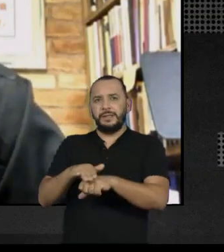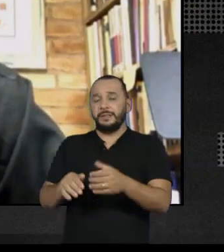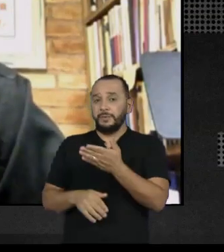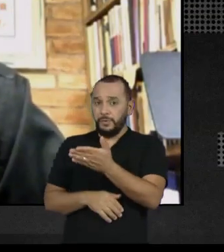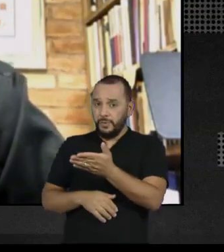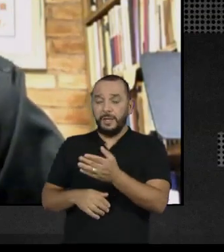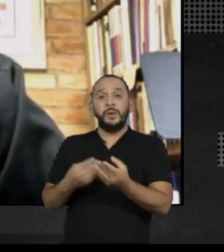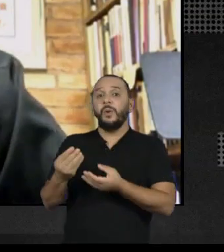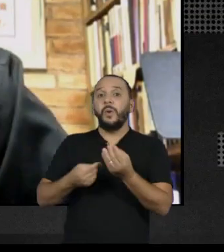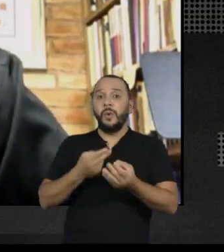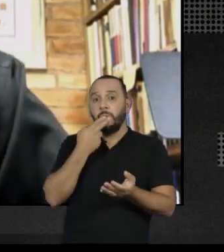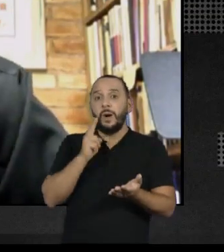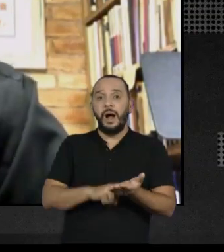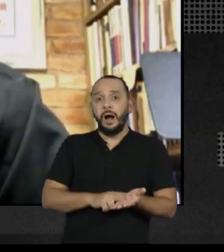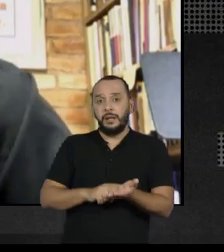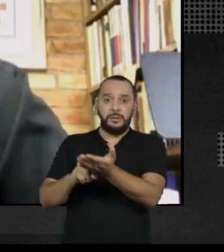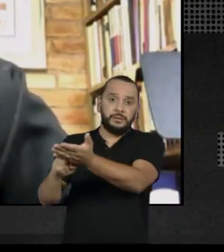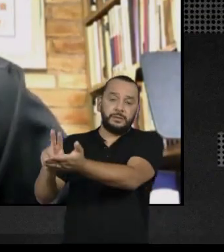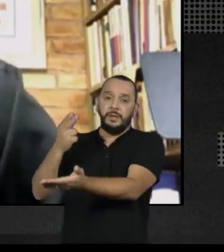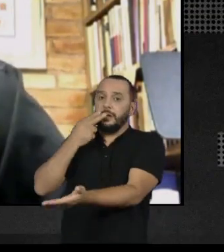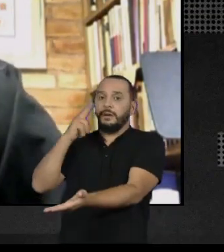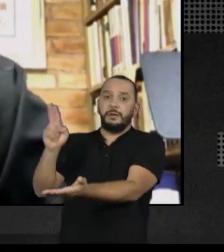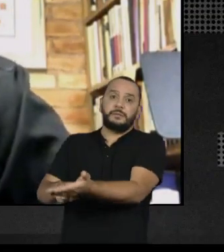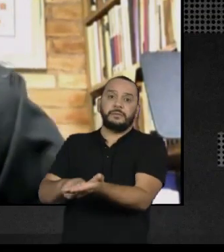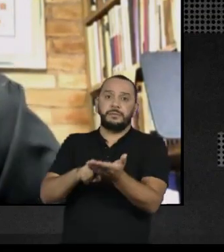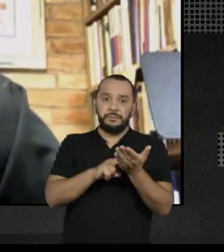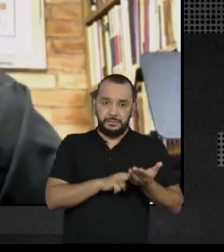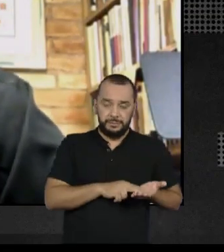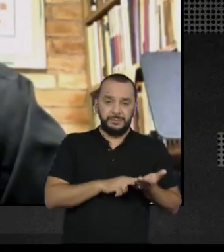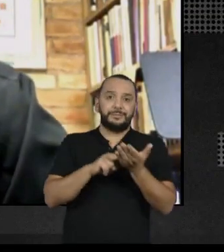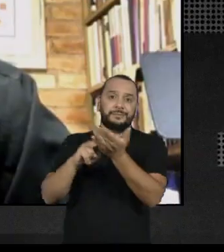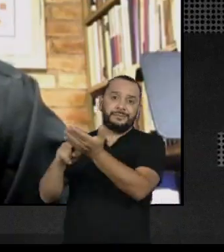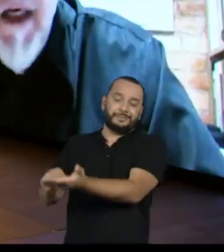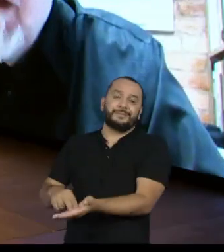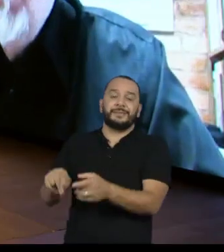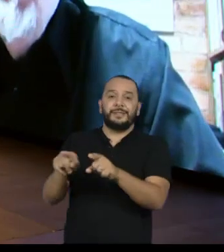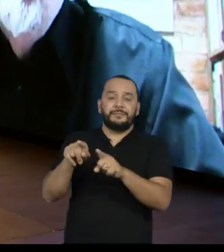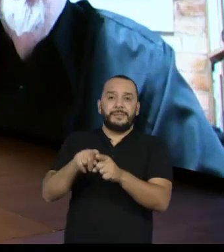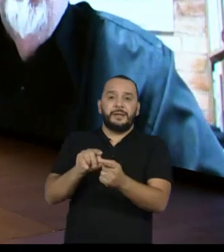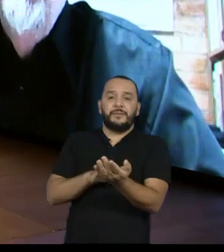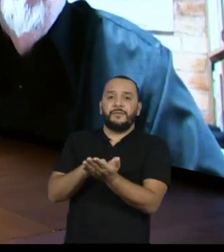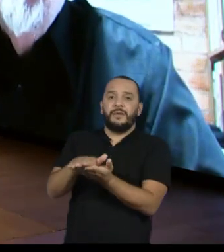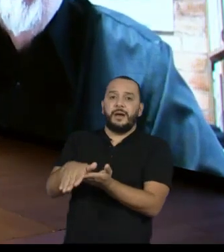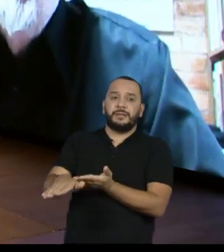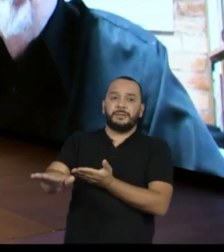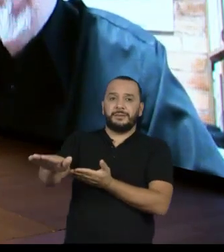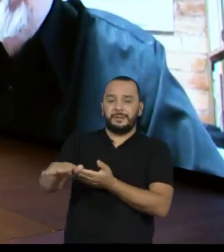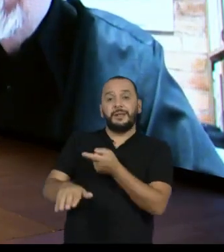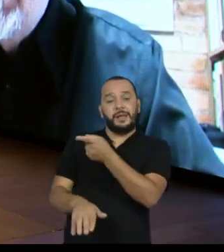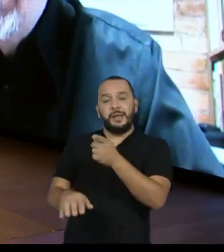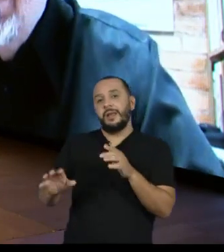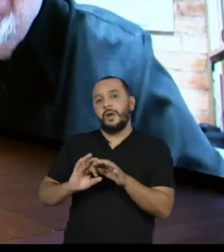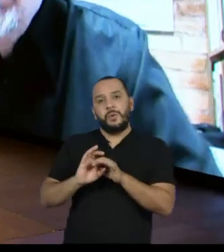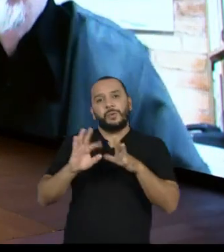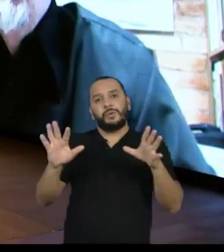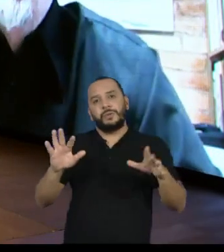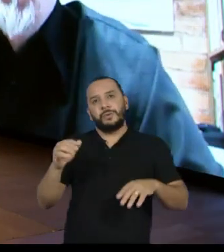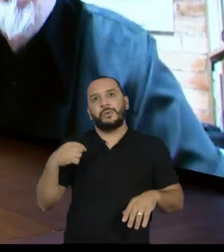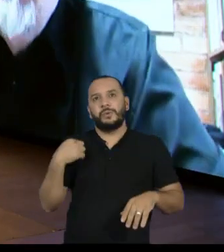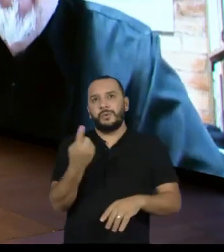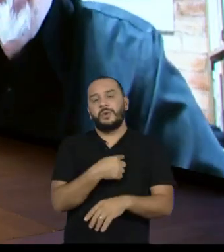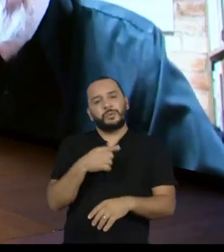gente não chegou no Anthony Quinn, mas chegamos num homem conhecido de maestro, inclusive, Dmitri Tionkin. Falamos